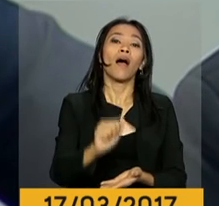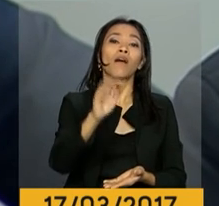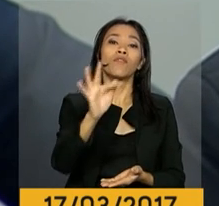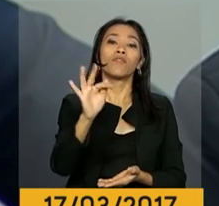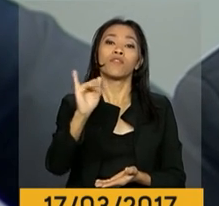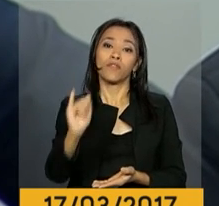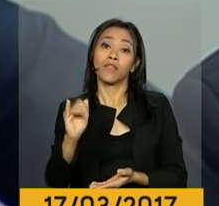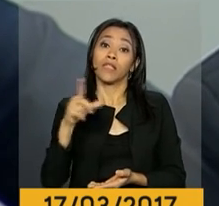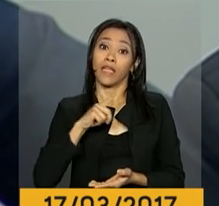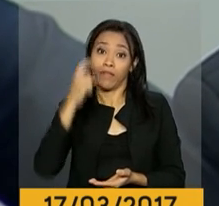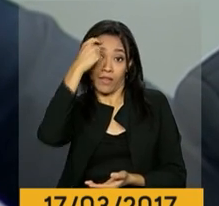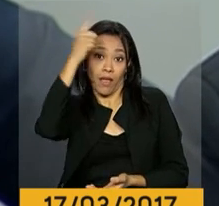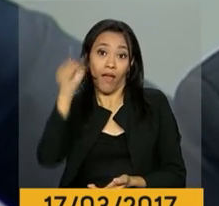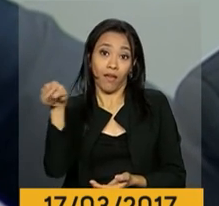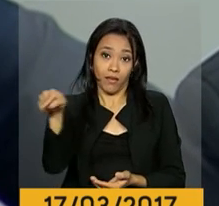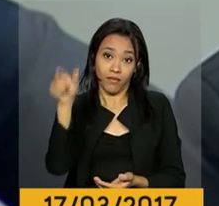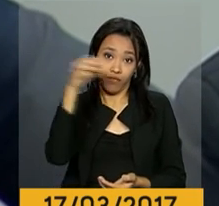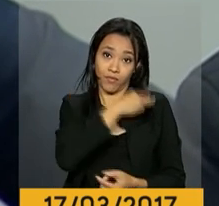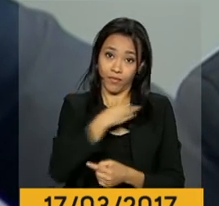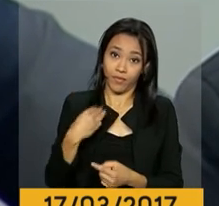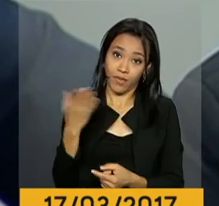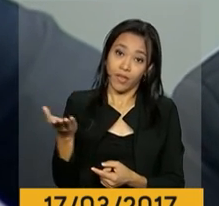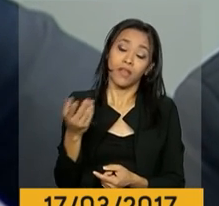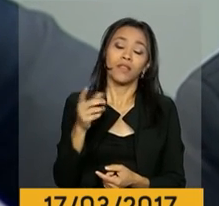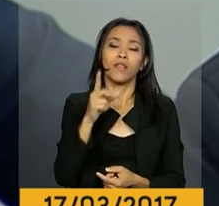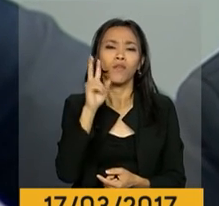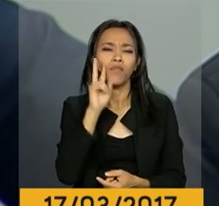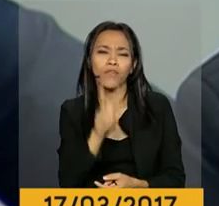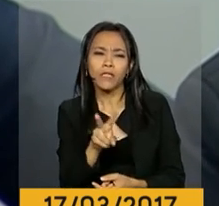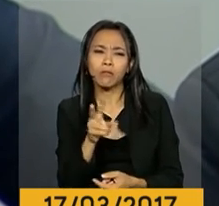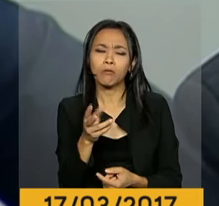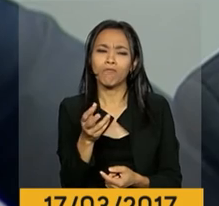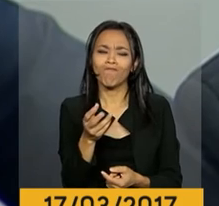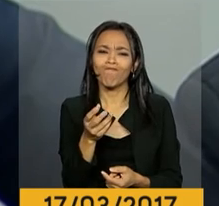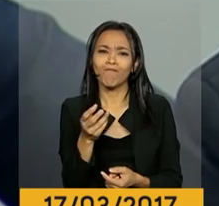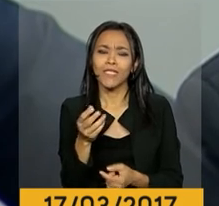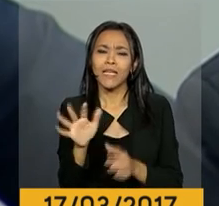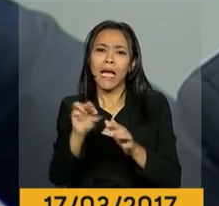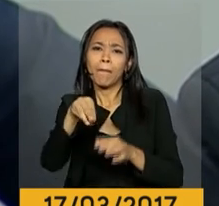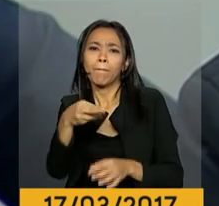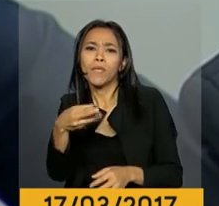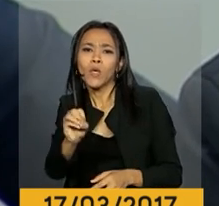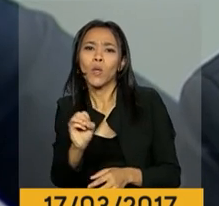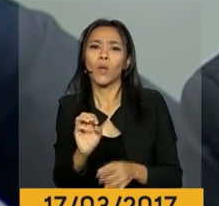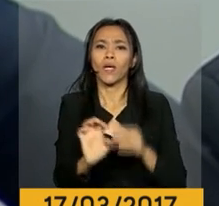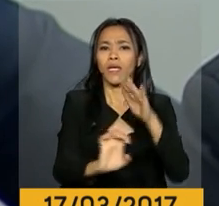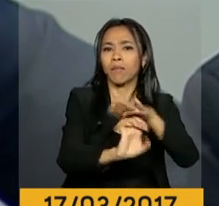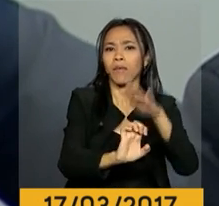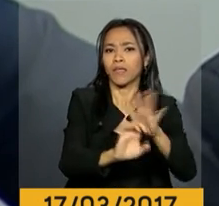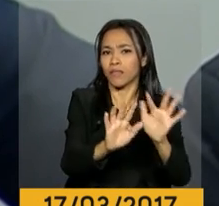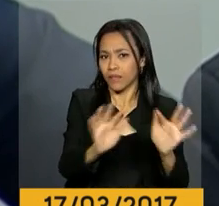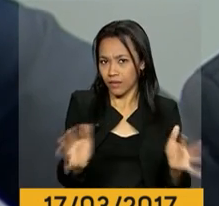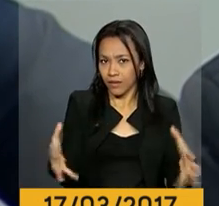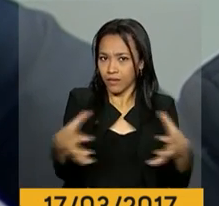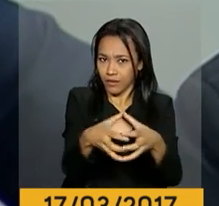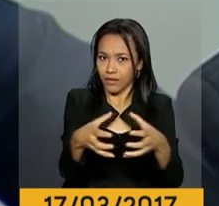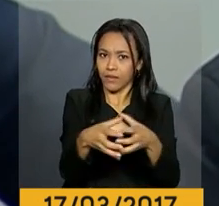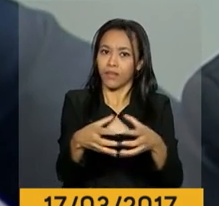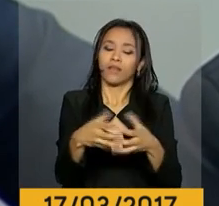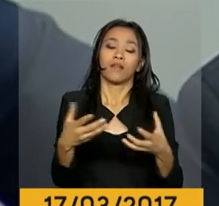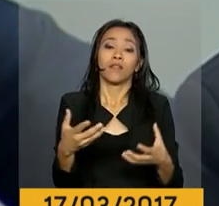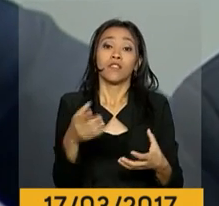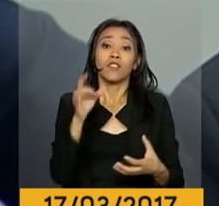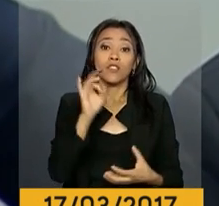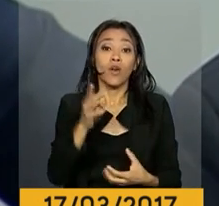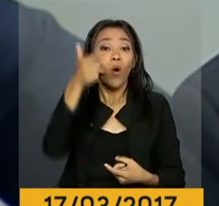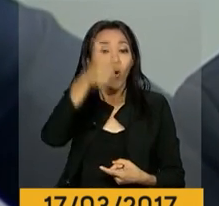estamos prestigiando a micro, pequena e média empresa, como o faz a Maria Silvia lá no BNDES. Só